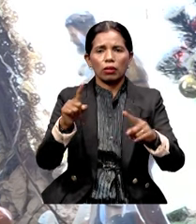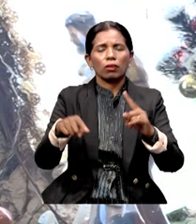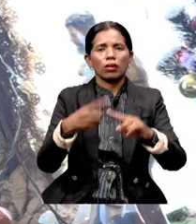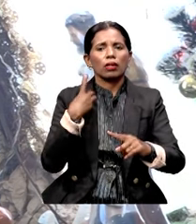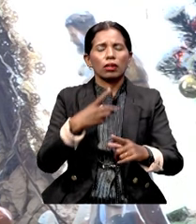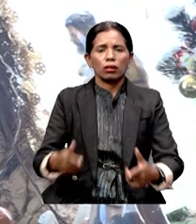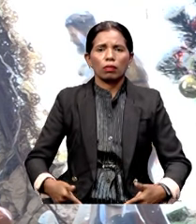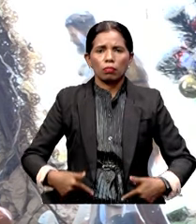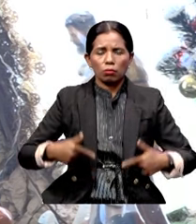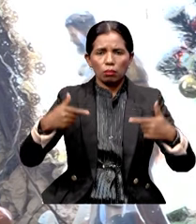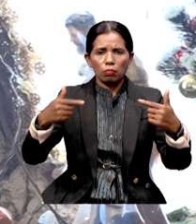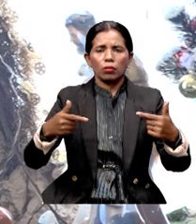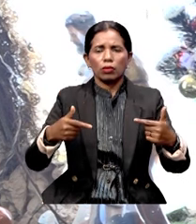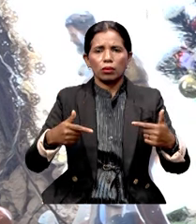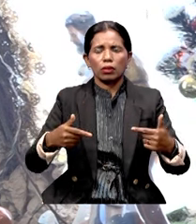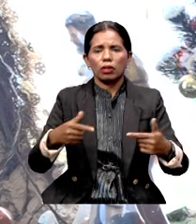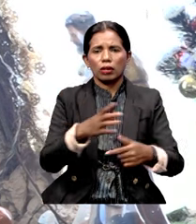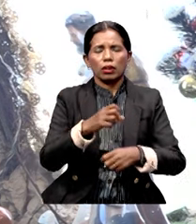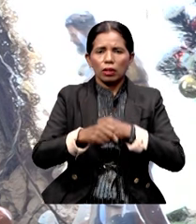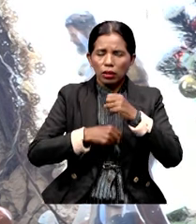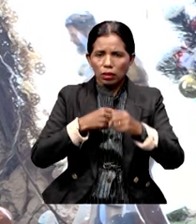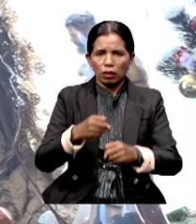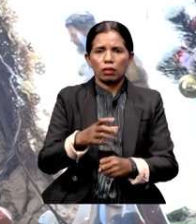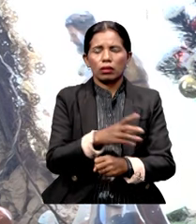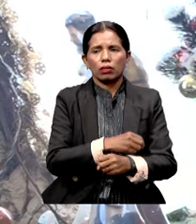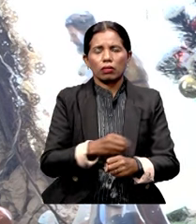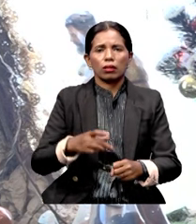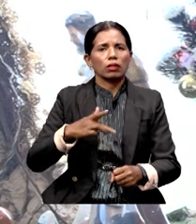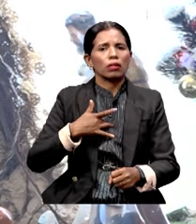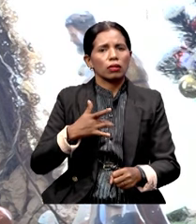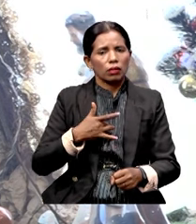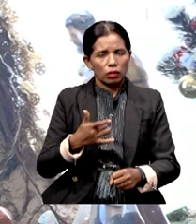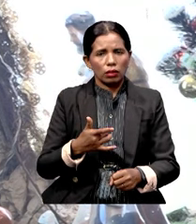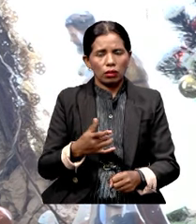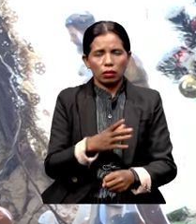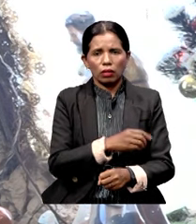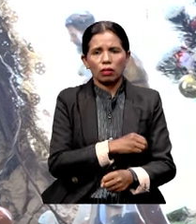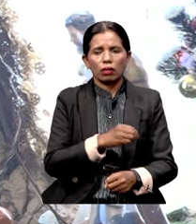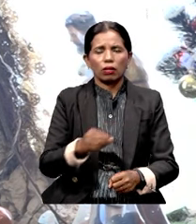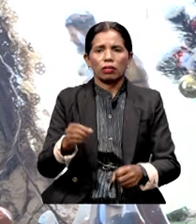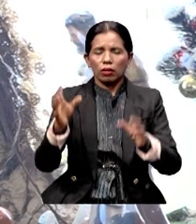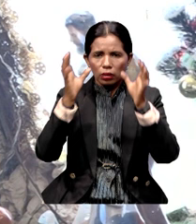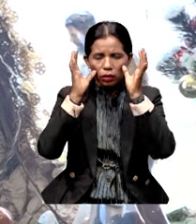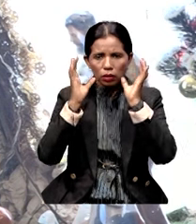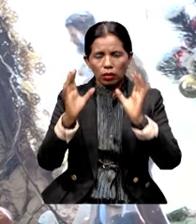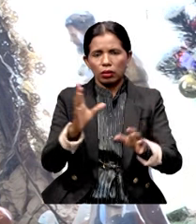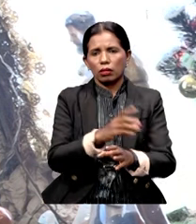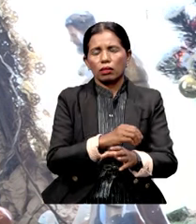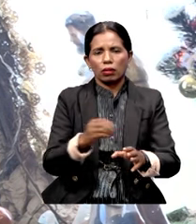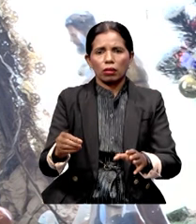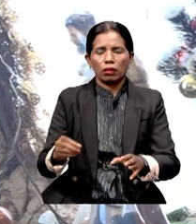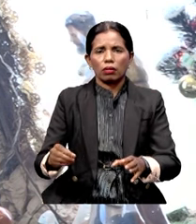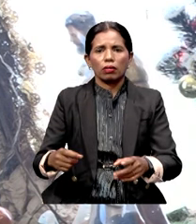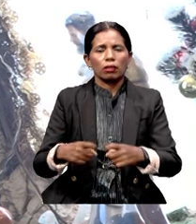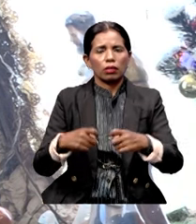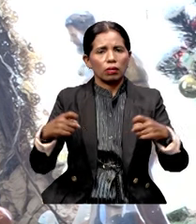moris e divisão, discórdia, egoísmo, egocentrismo, rivalidade no